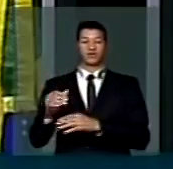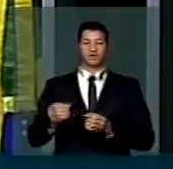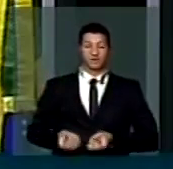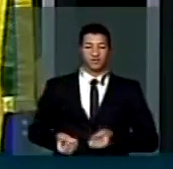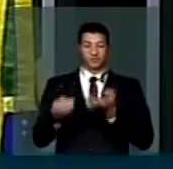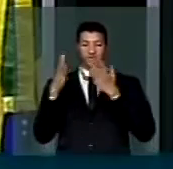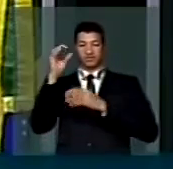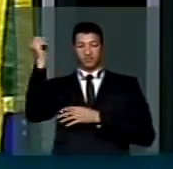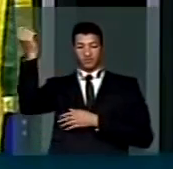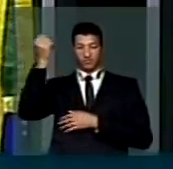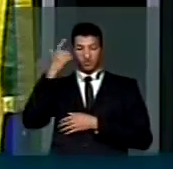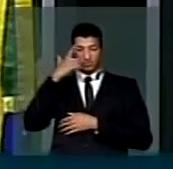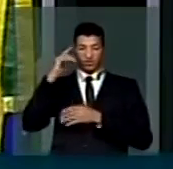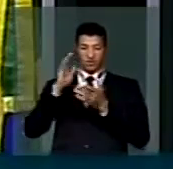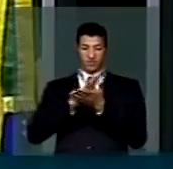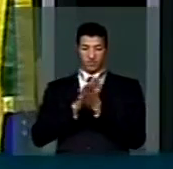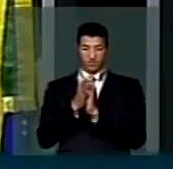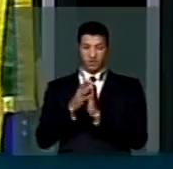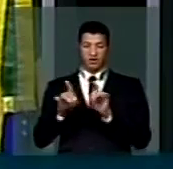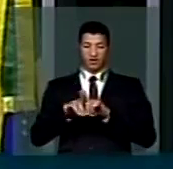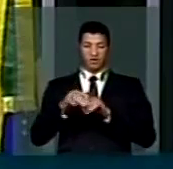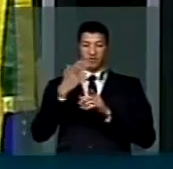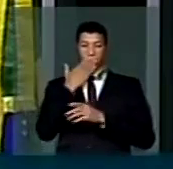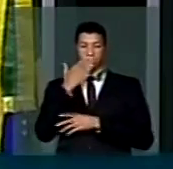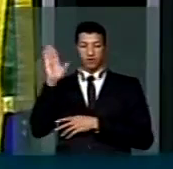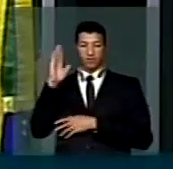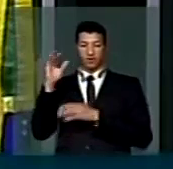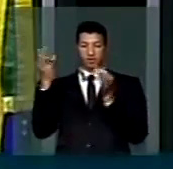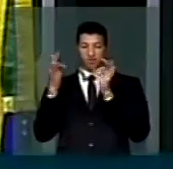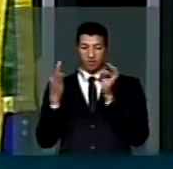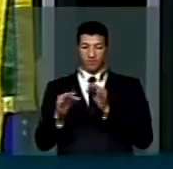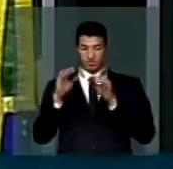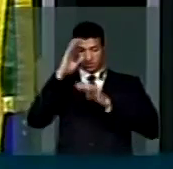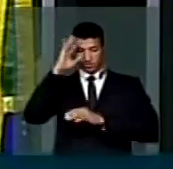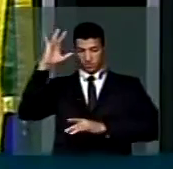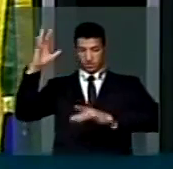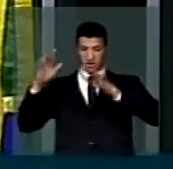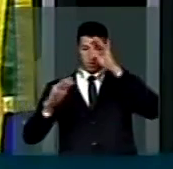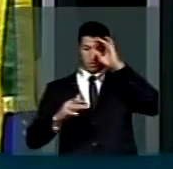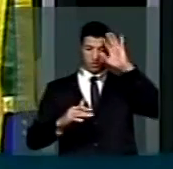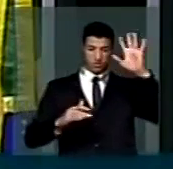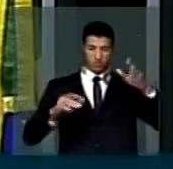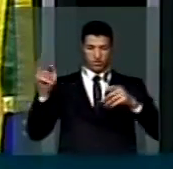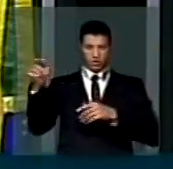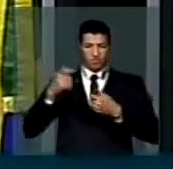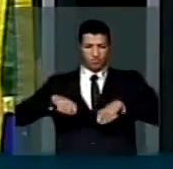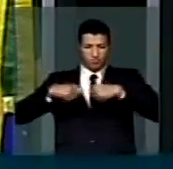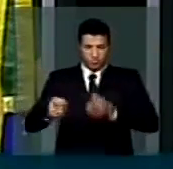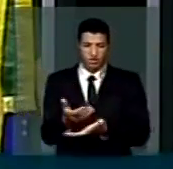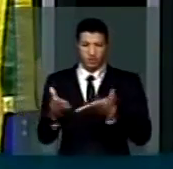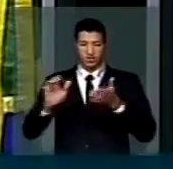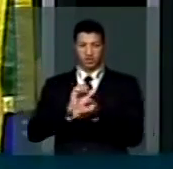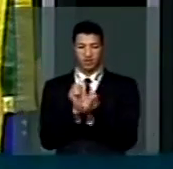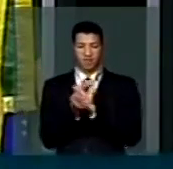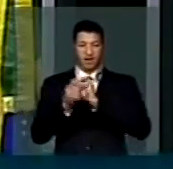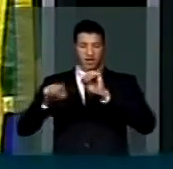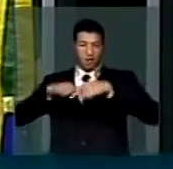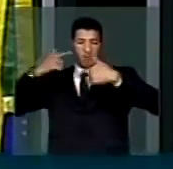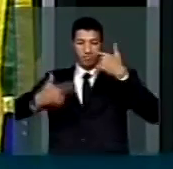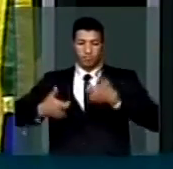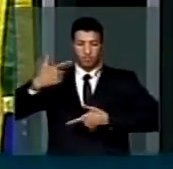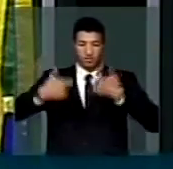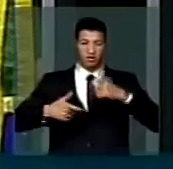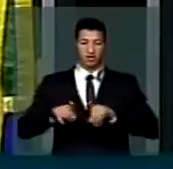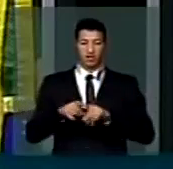estandarte que a luz do sol encerra, e as promessas divinas da esperança. Tu que da liberdade após a guerra